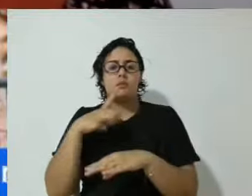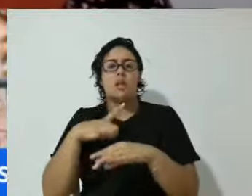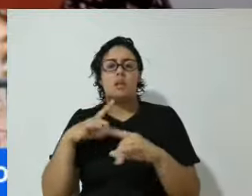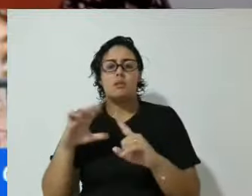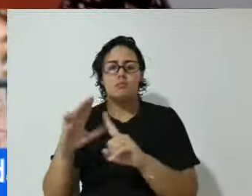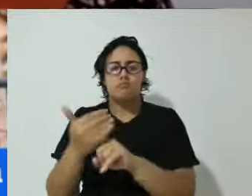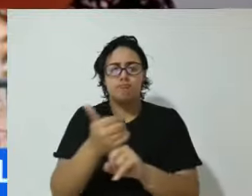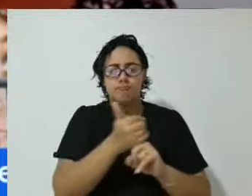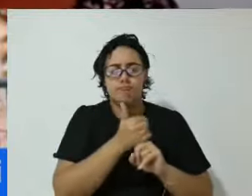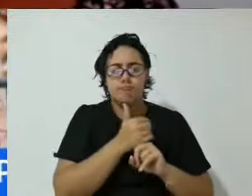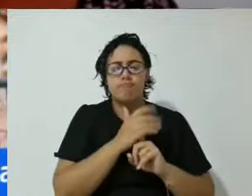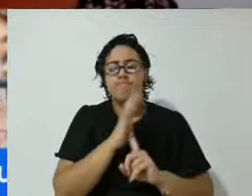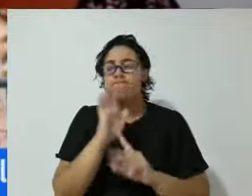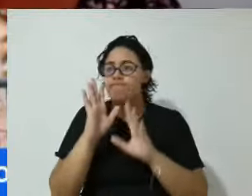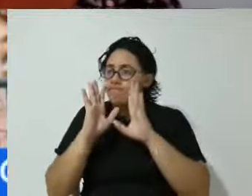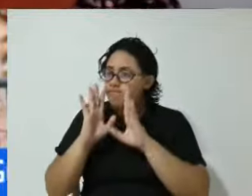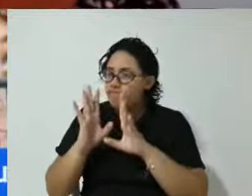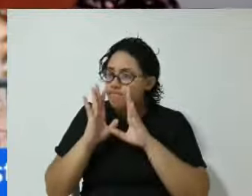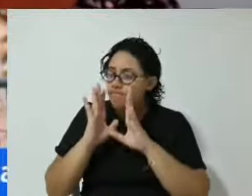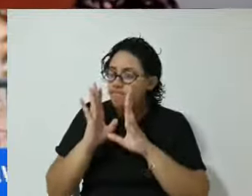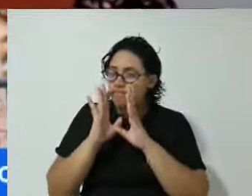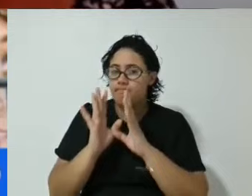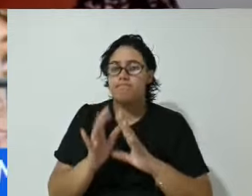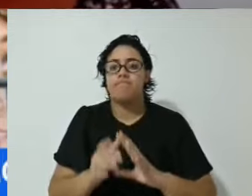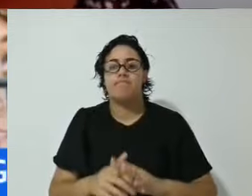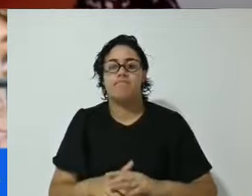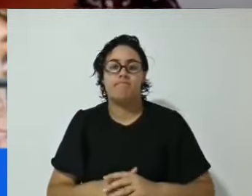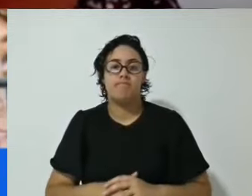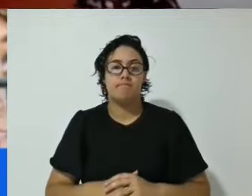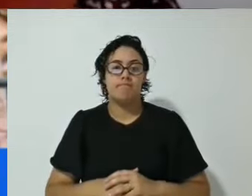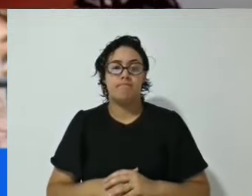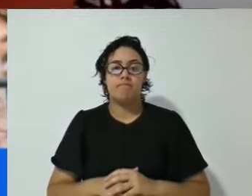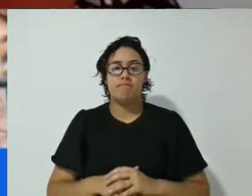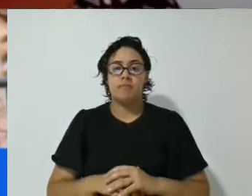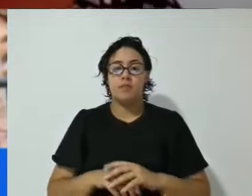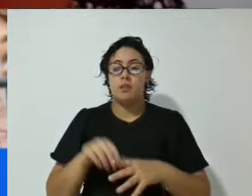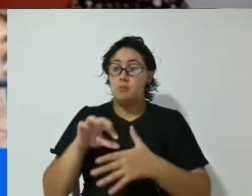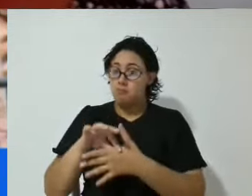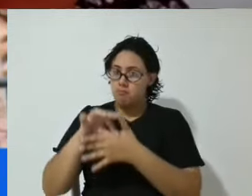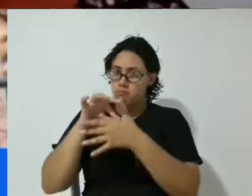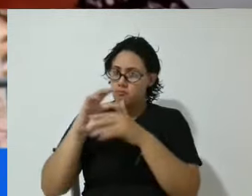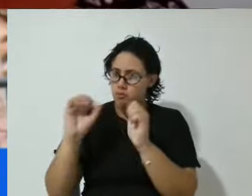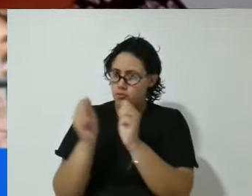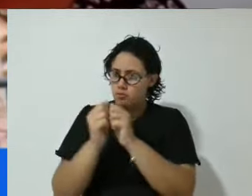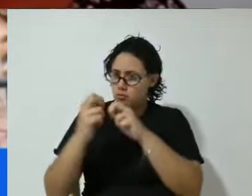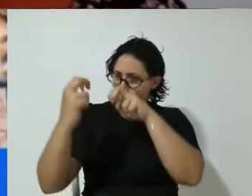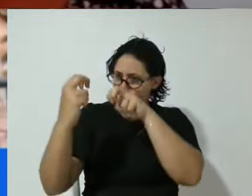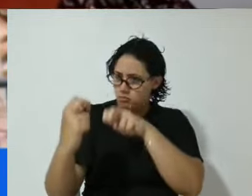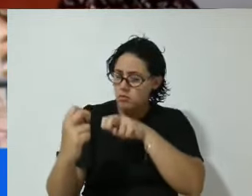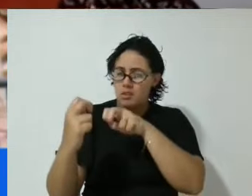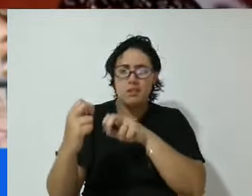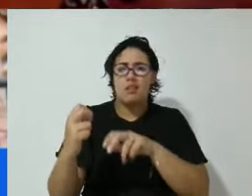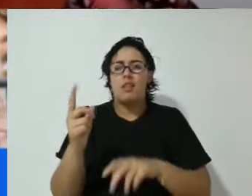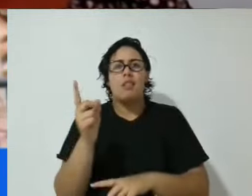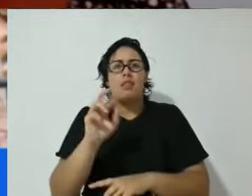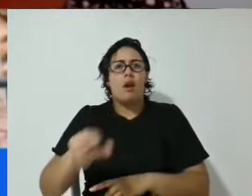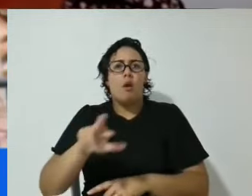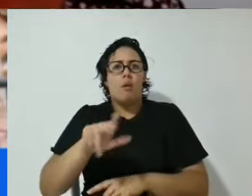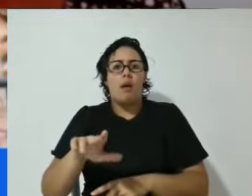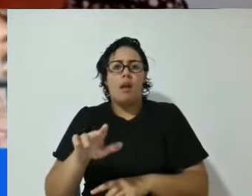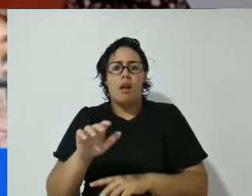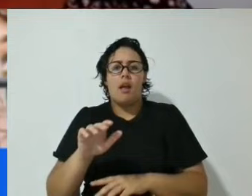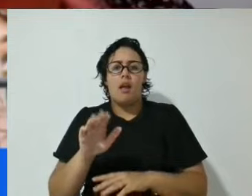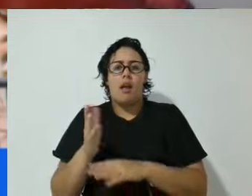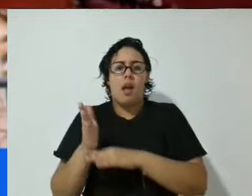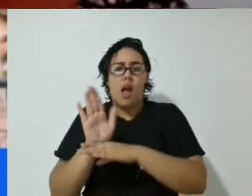essa escuta, né? Então, presente ali, né? E é uma escuta que não é do assistente social, não desmerecendo,